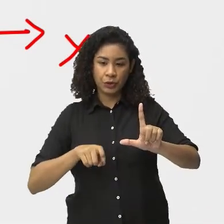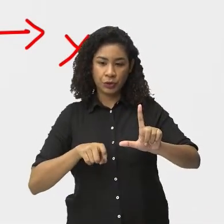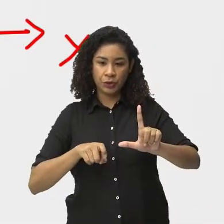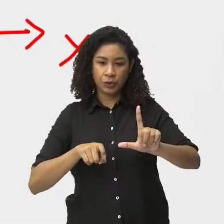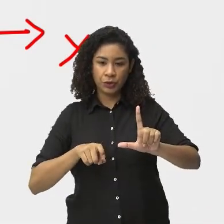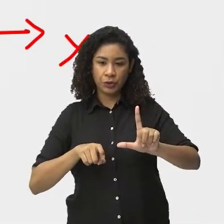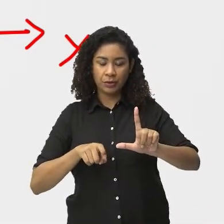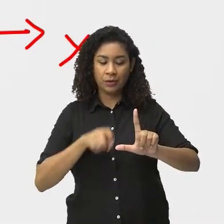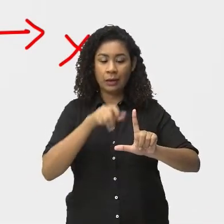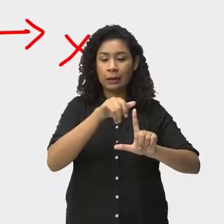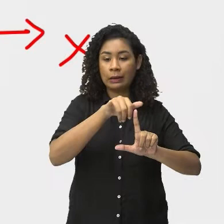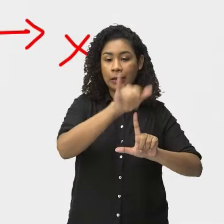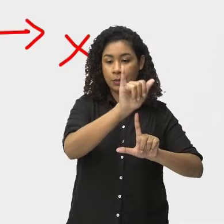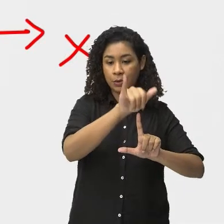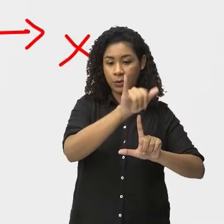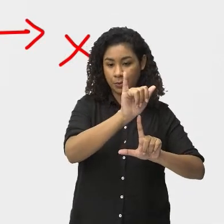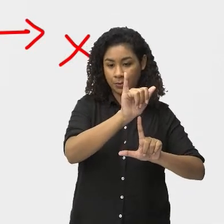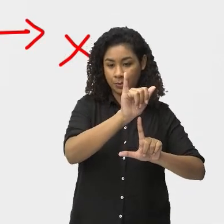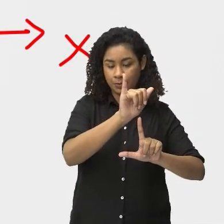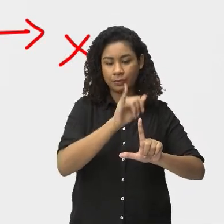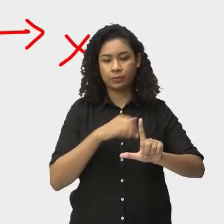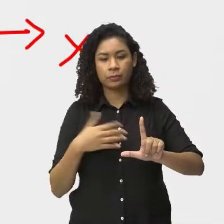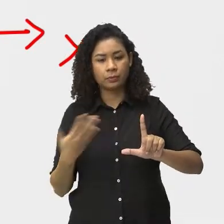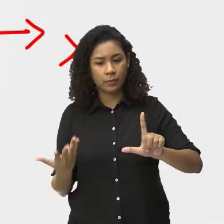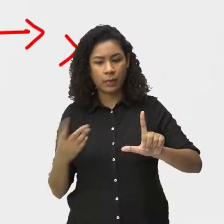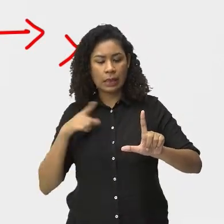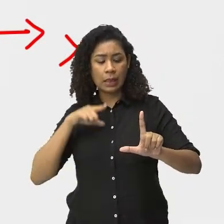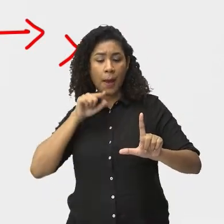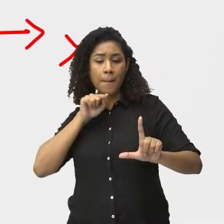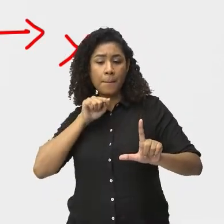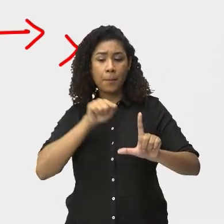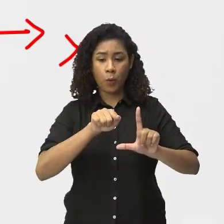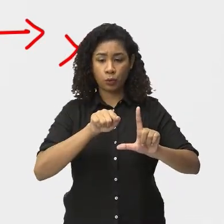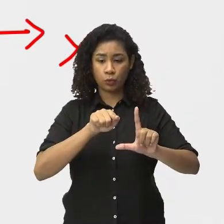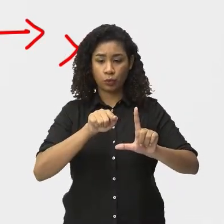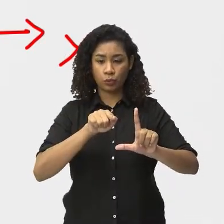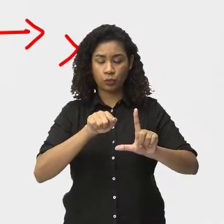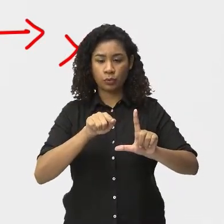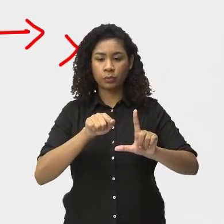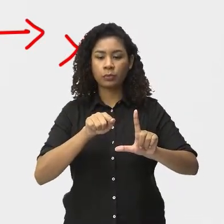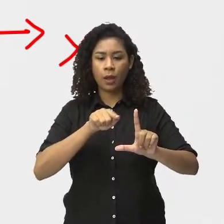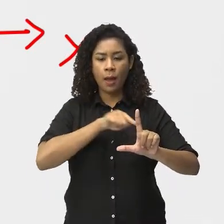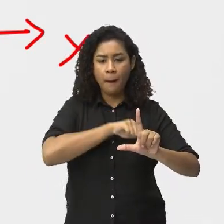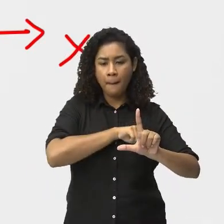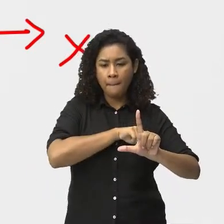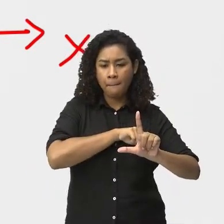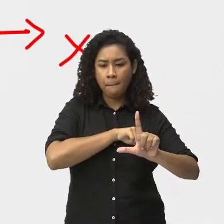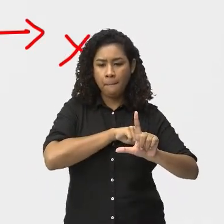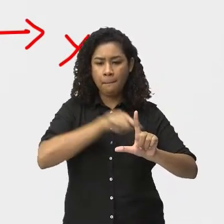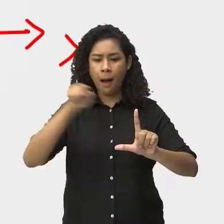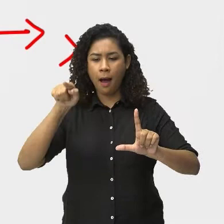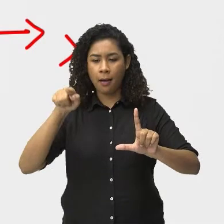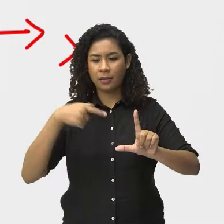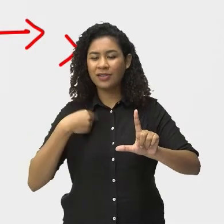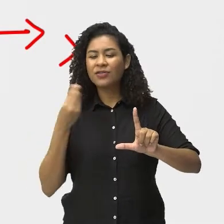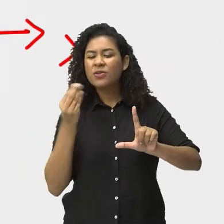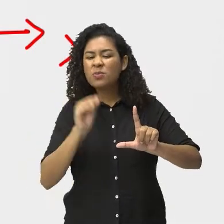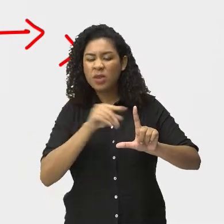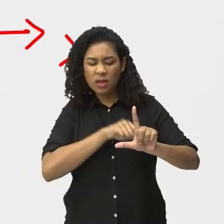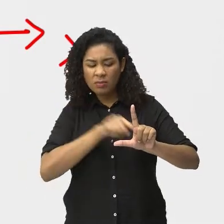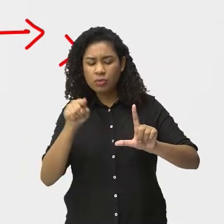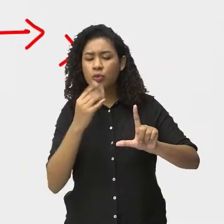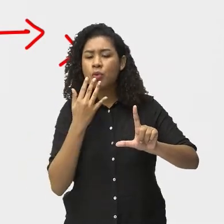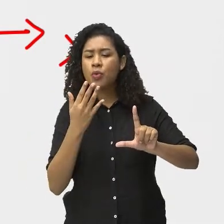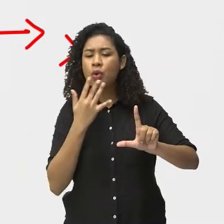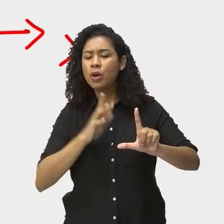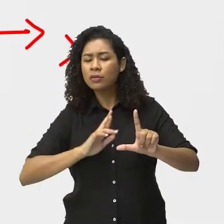qualquer nesse plano cartesiano, e aí eu tenho uma reta passando aqui, deixa eu colocar essa reta de outra cor. Eu tenho